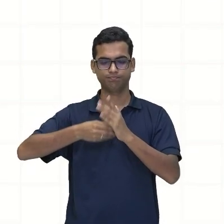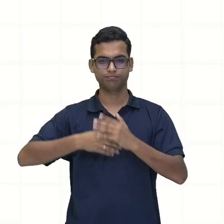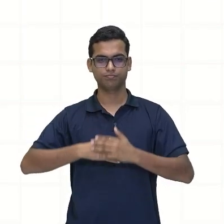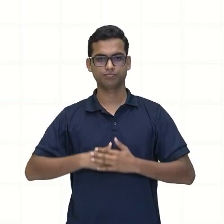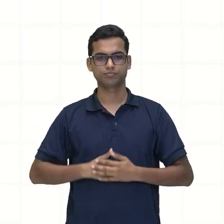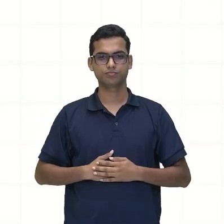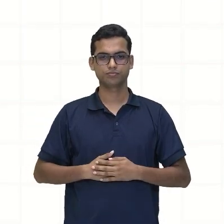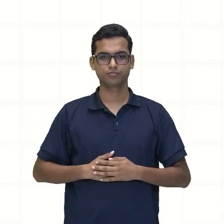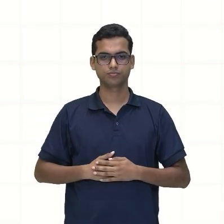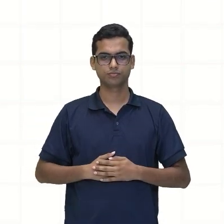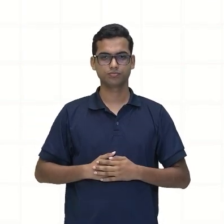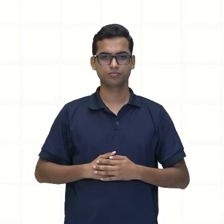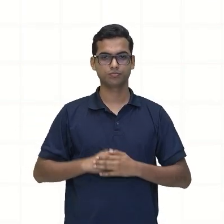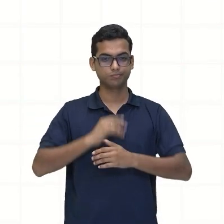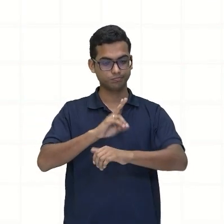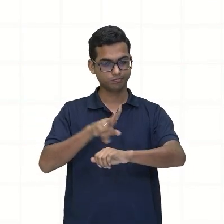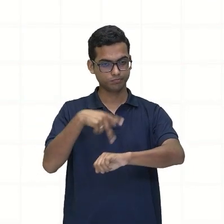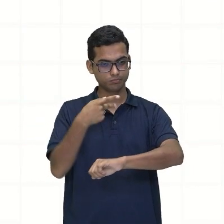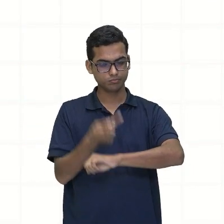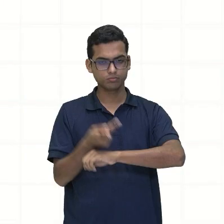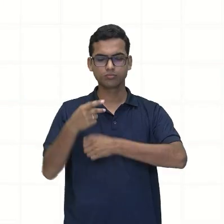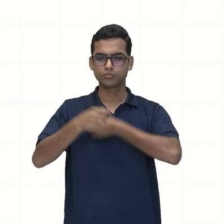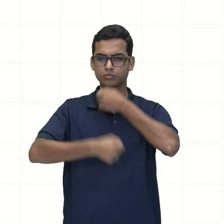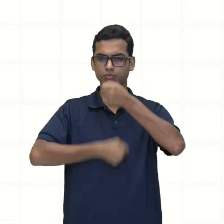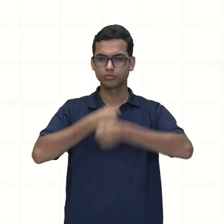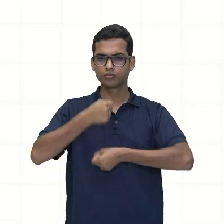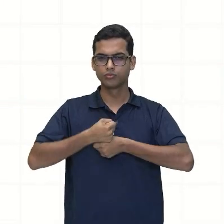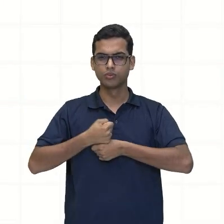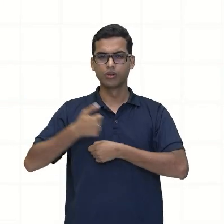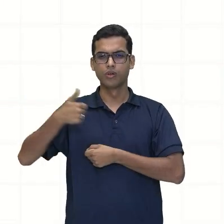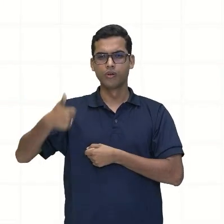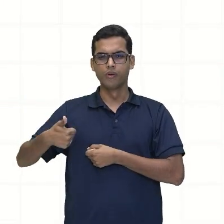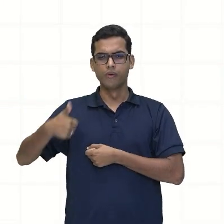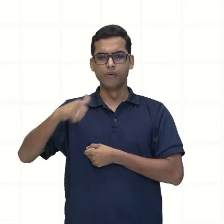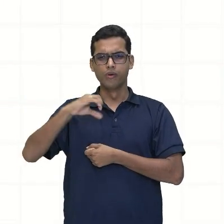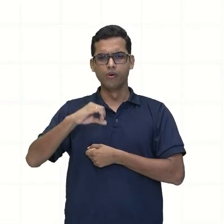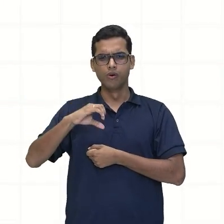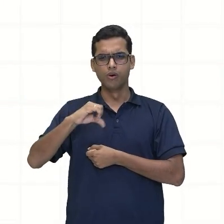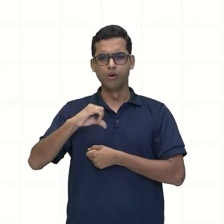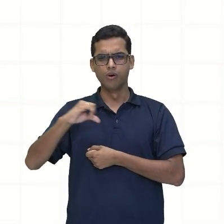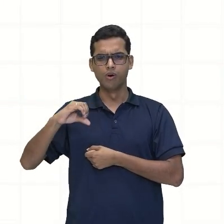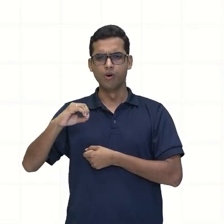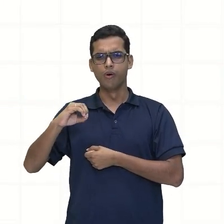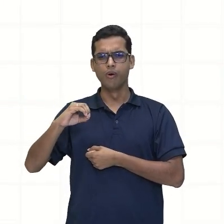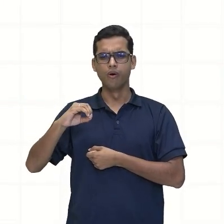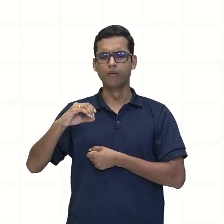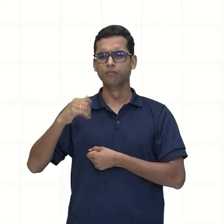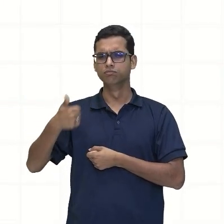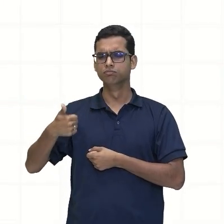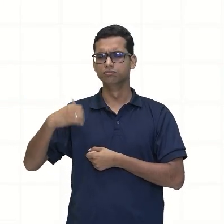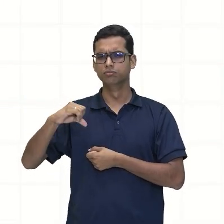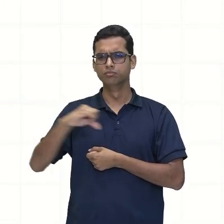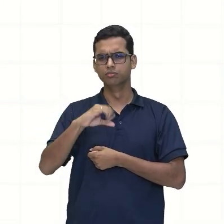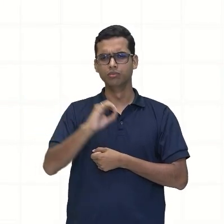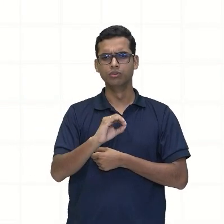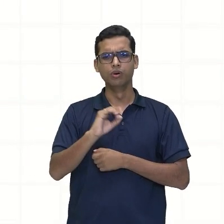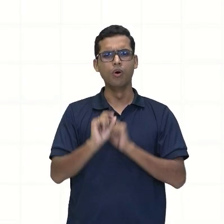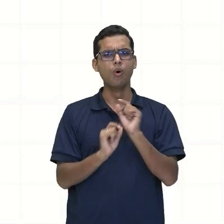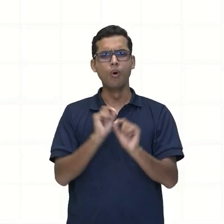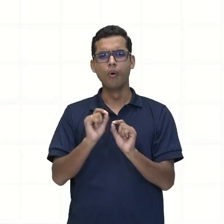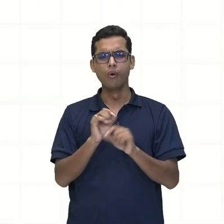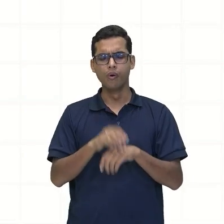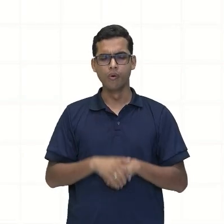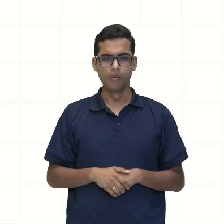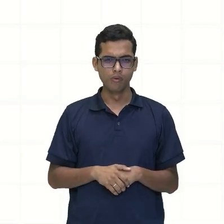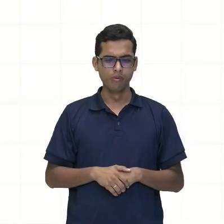em 1990, né, nós observamos um fluxo migratório um pouco mais diferente, né?